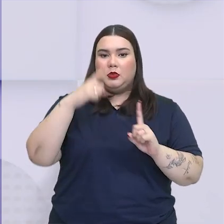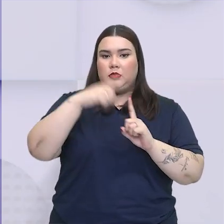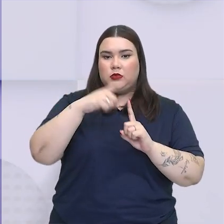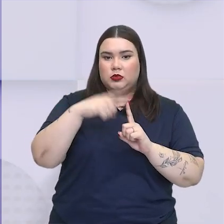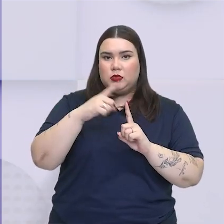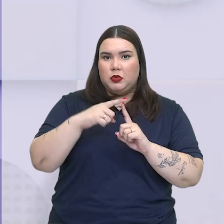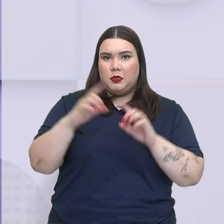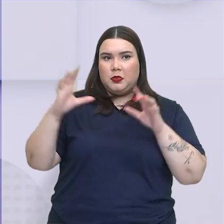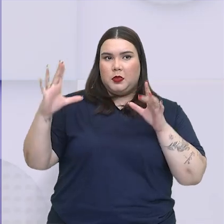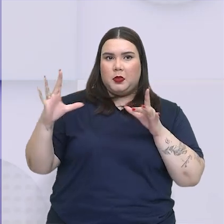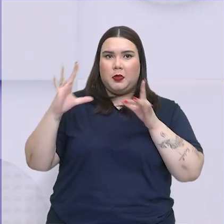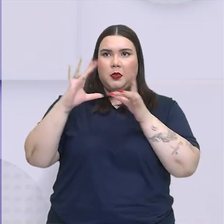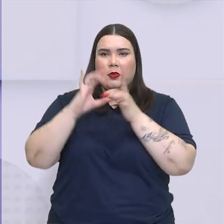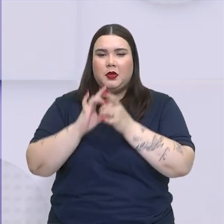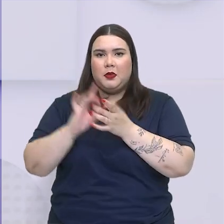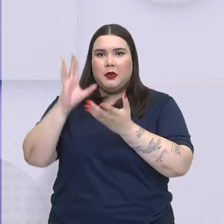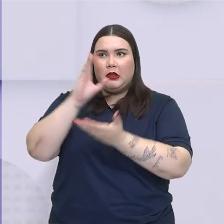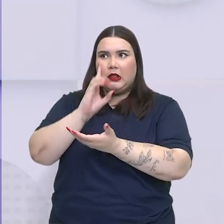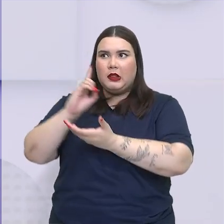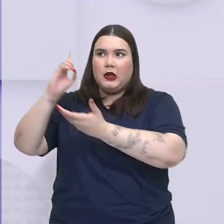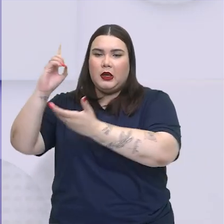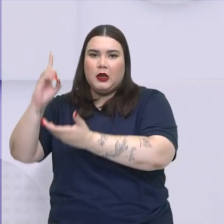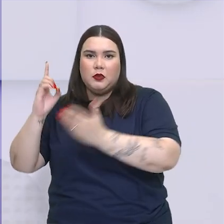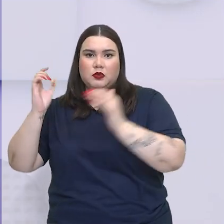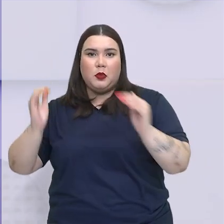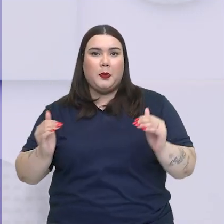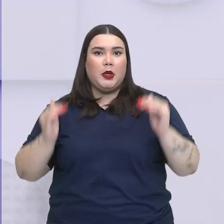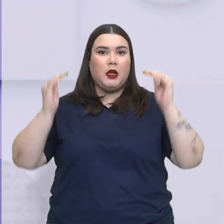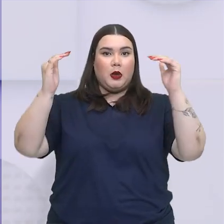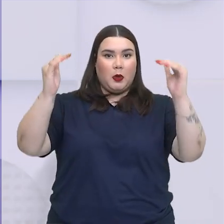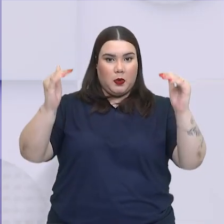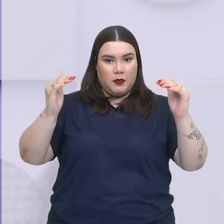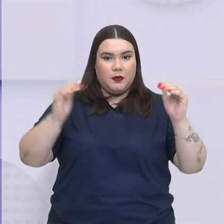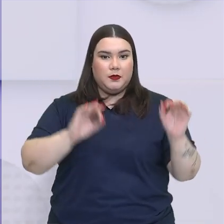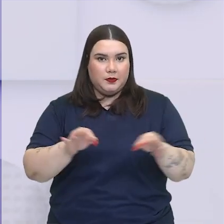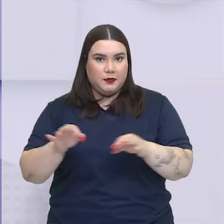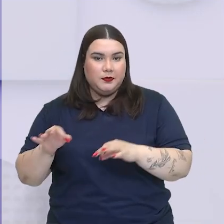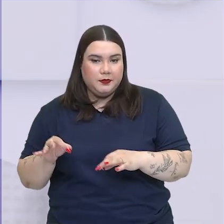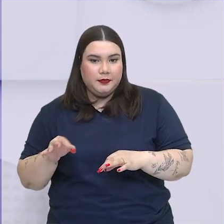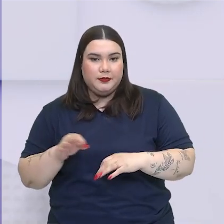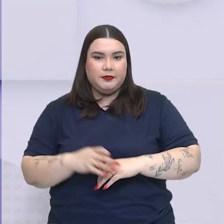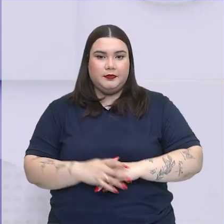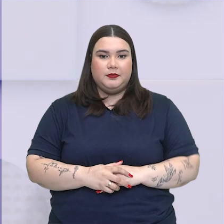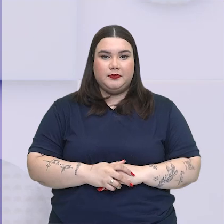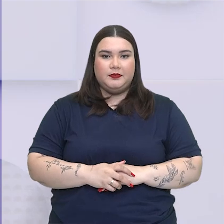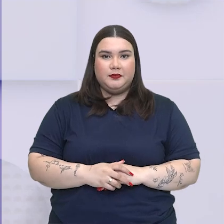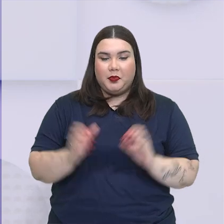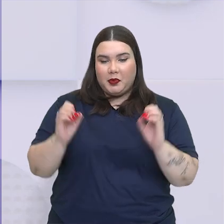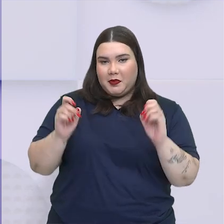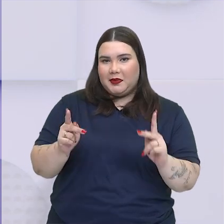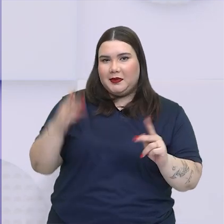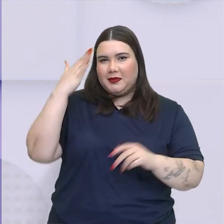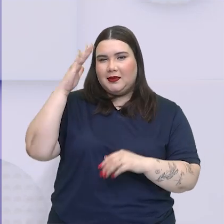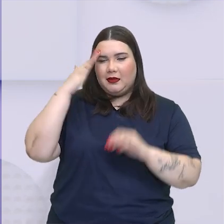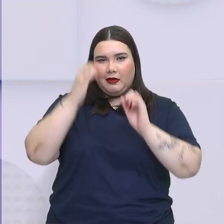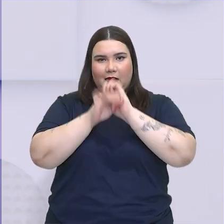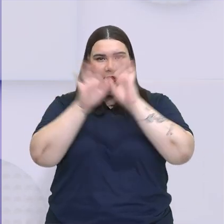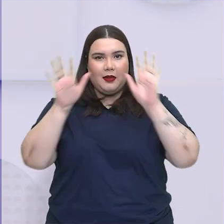conectar com Deus, com a divindade, com o divino. Tudo bem até